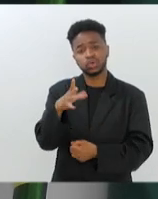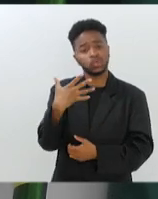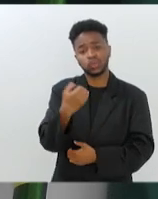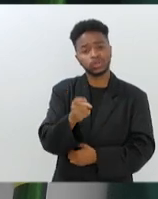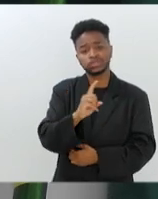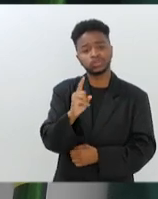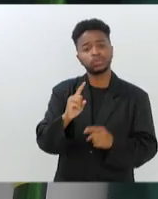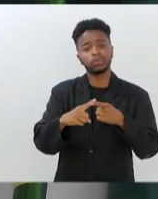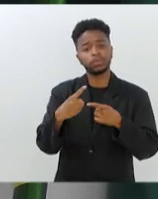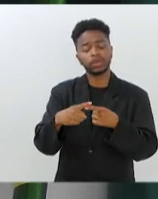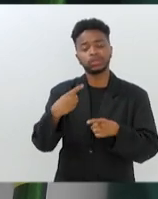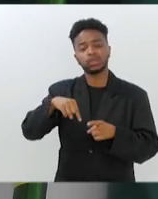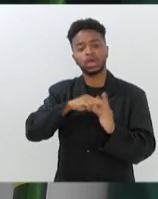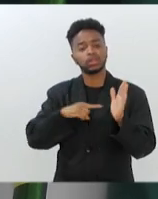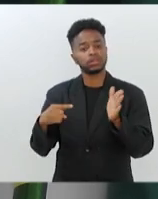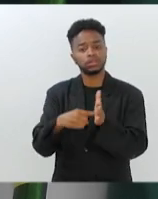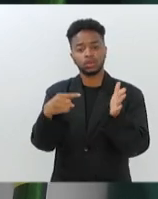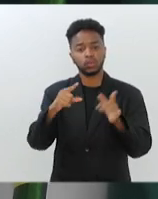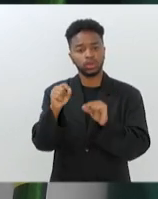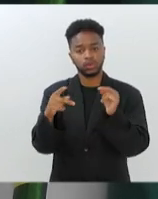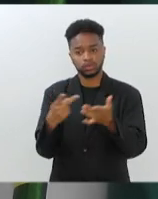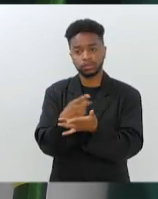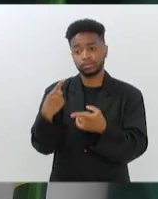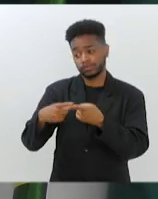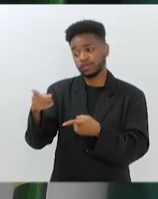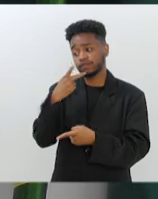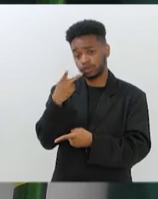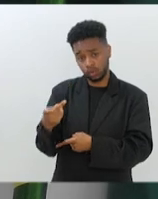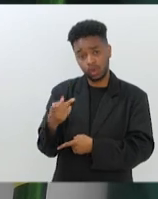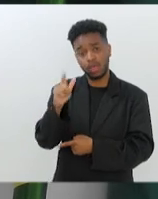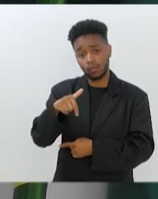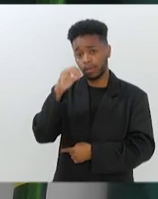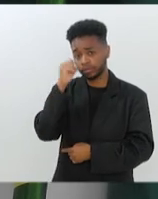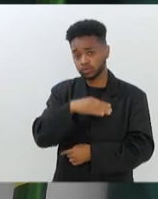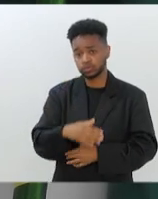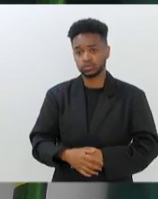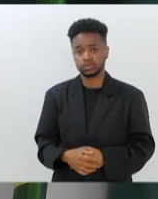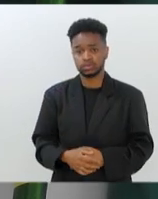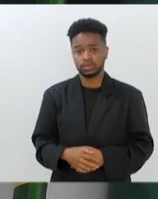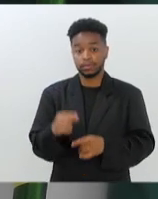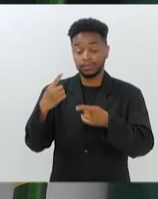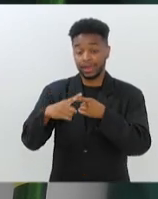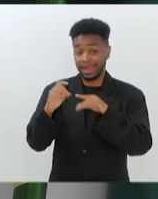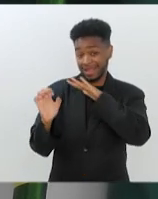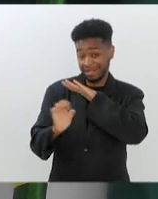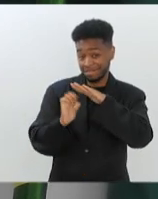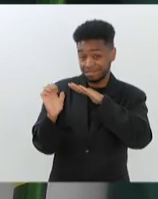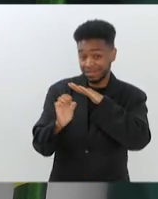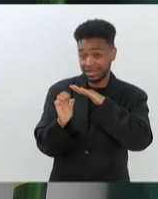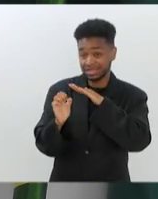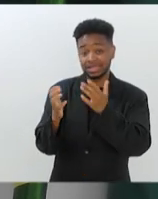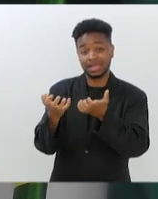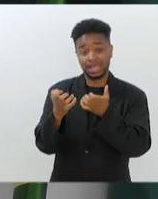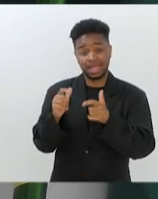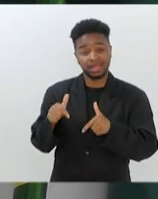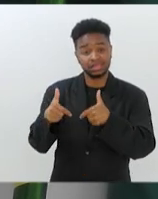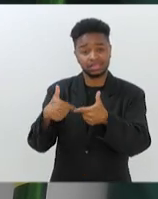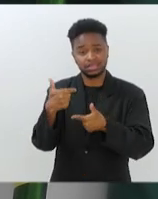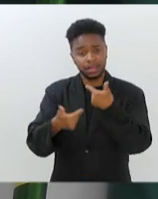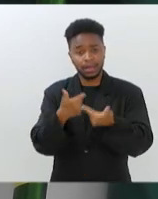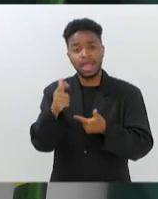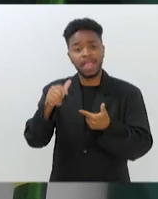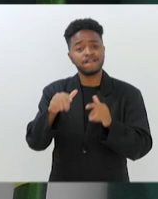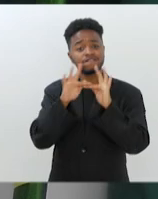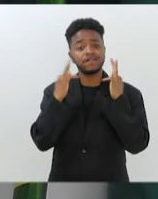fiscalizar e denunciamos aquele escarnio que a senhora mesmo agora acabou de admitir que é um escarnio onde a emesa Serv